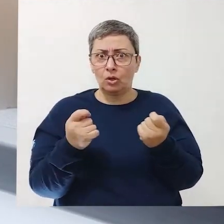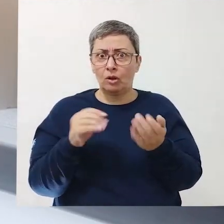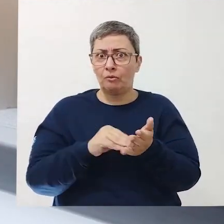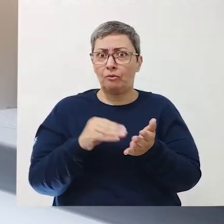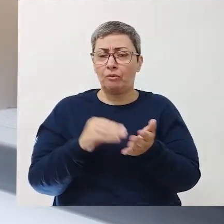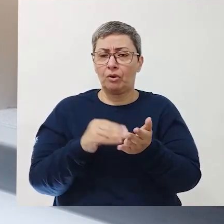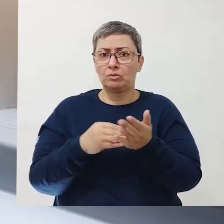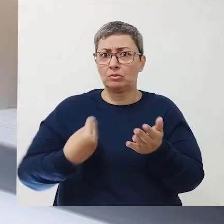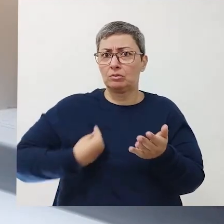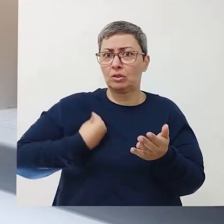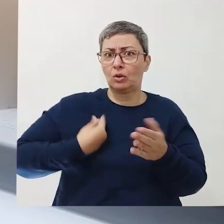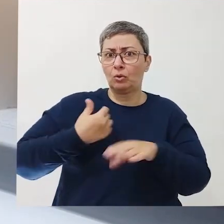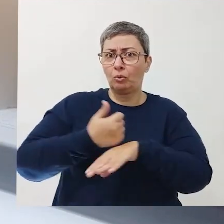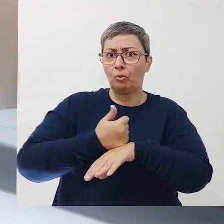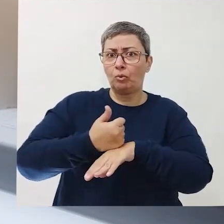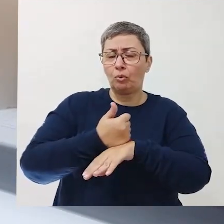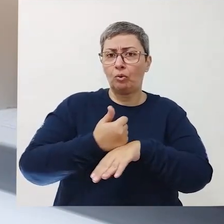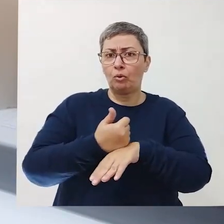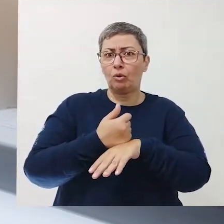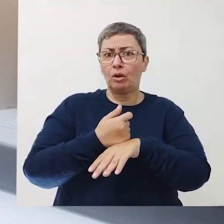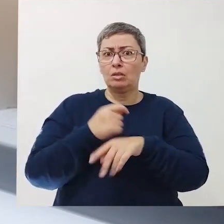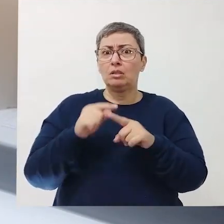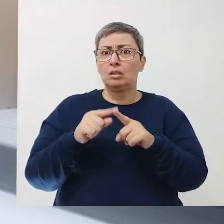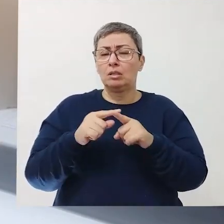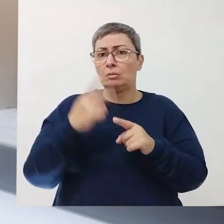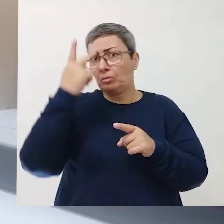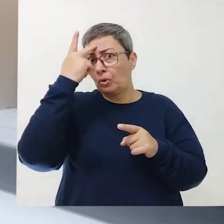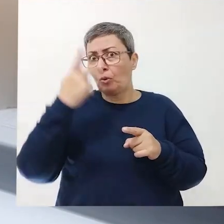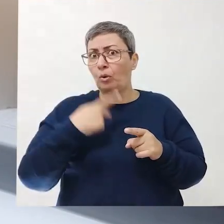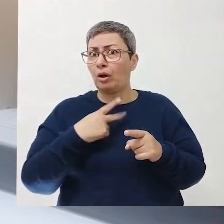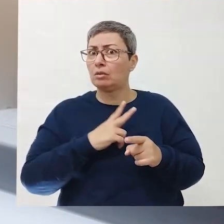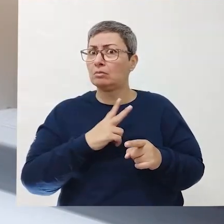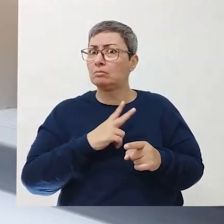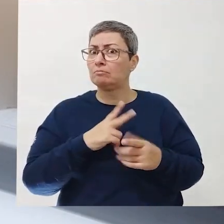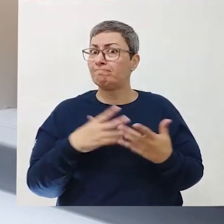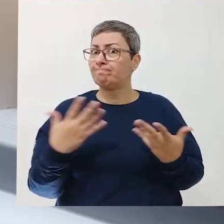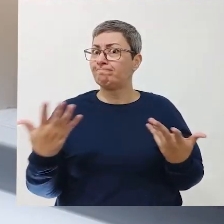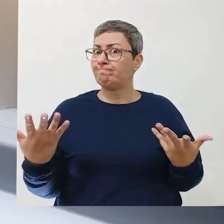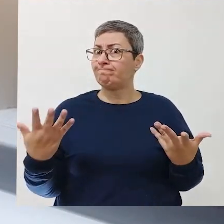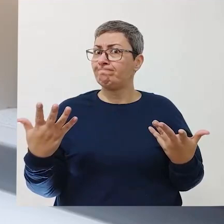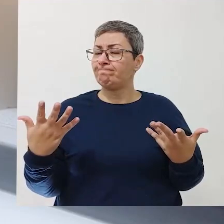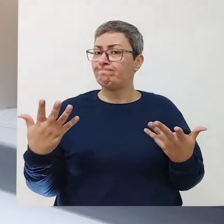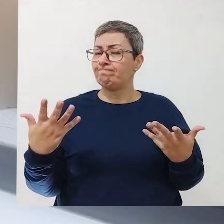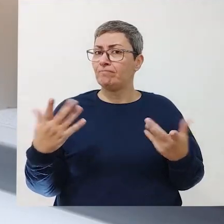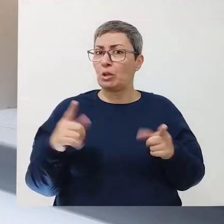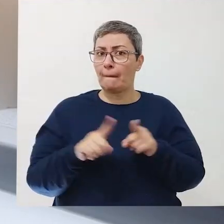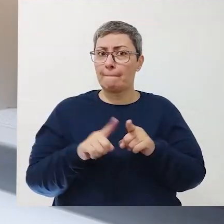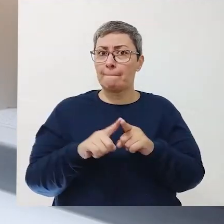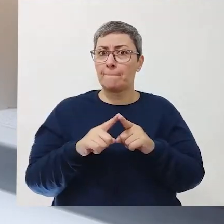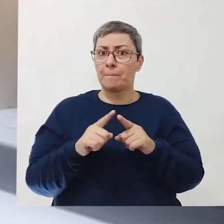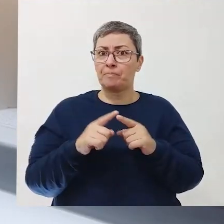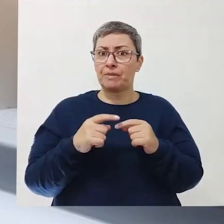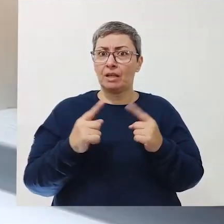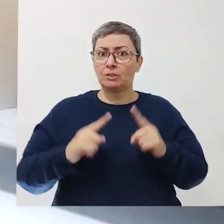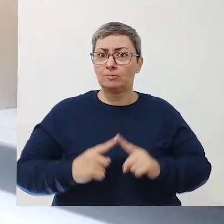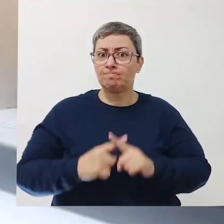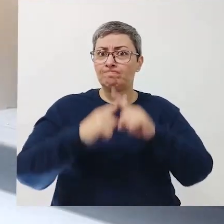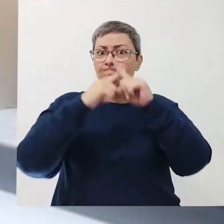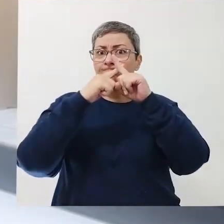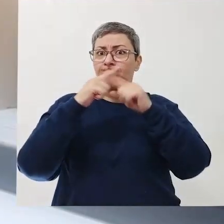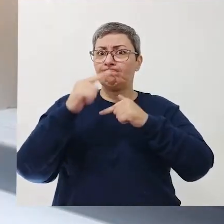Temos menos tempo para descansar Dificilmente separamos as